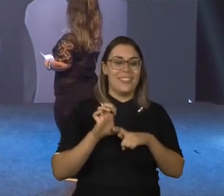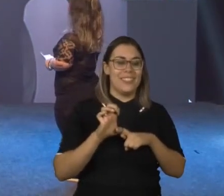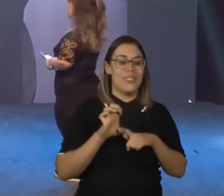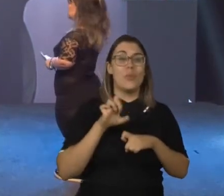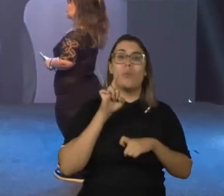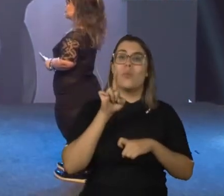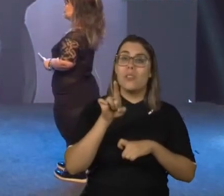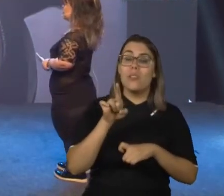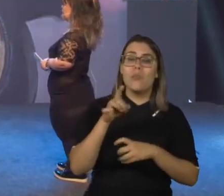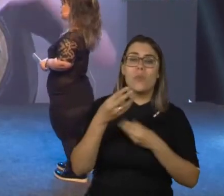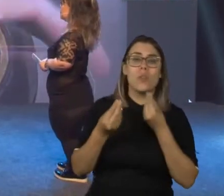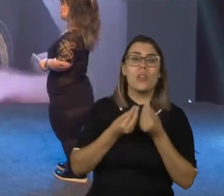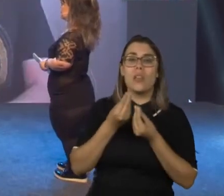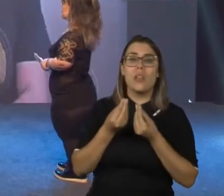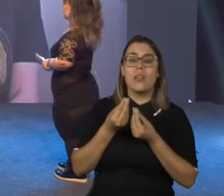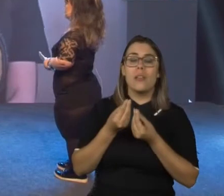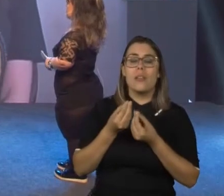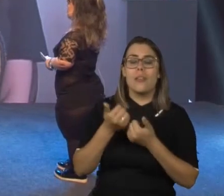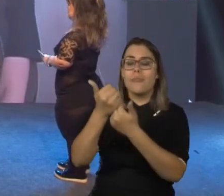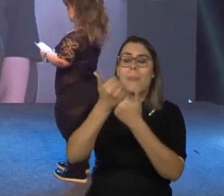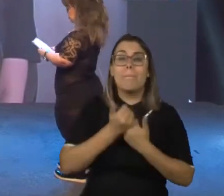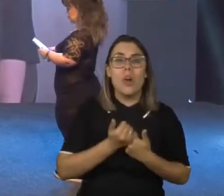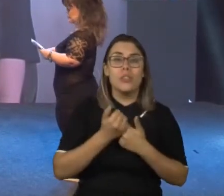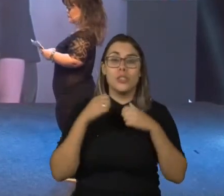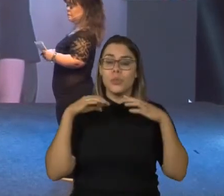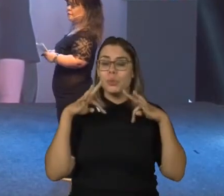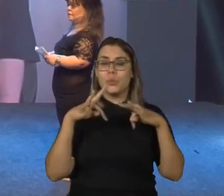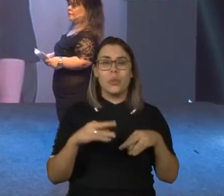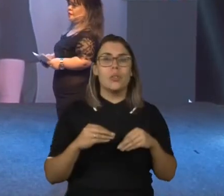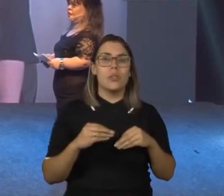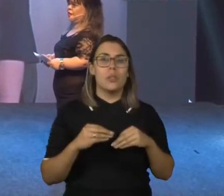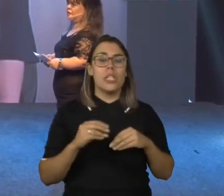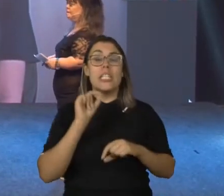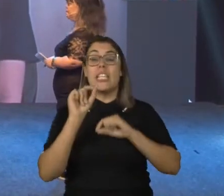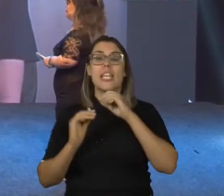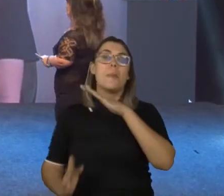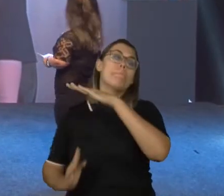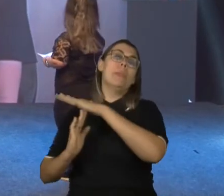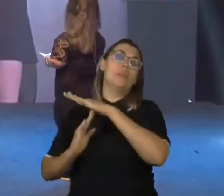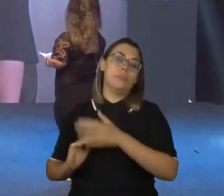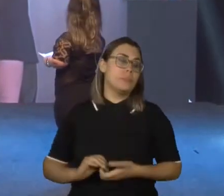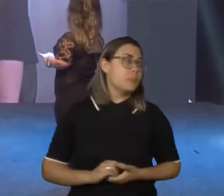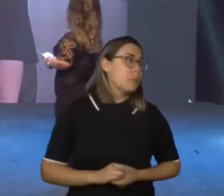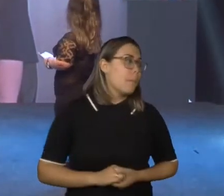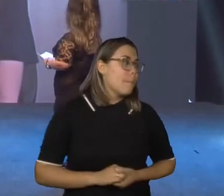e hoje, quem é o teu maior aliado e quem é o maior obstáculo na vida do Enan?